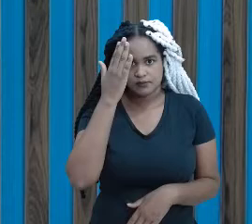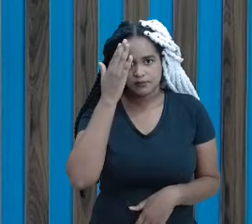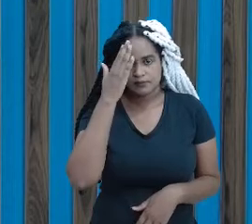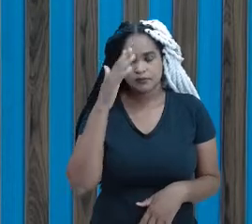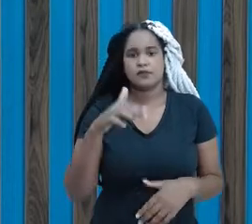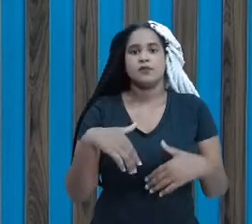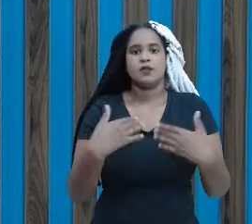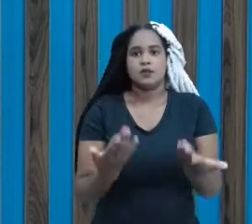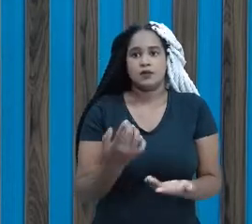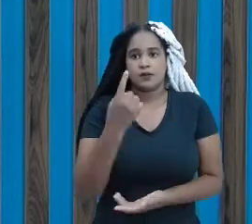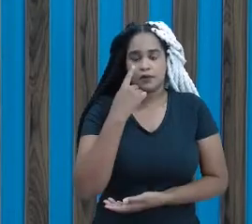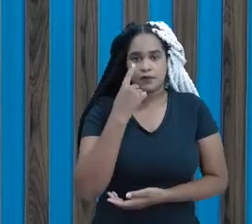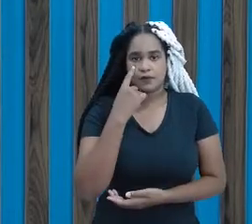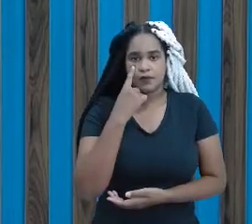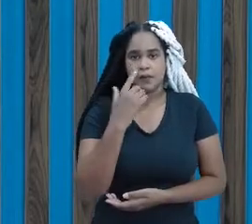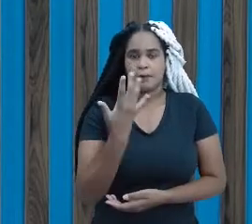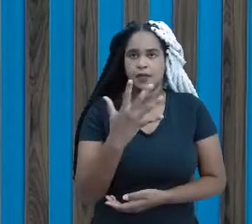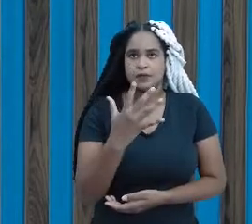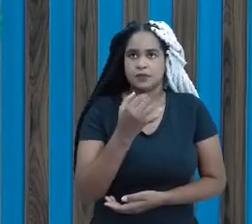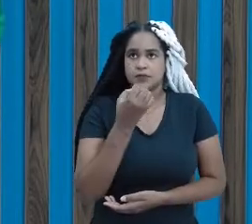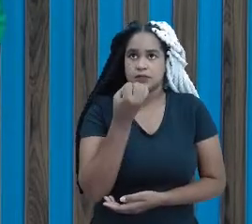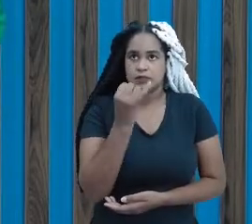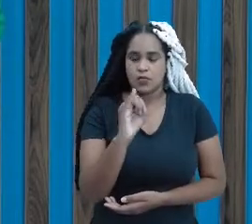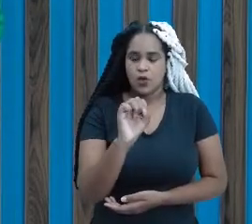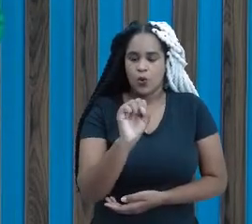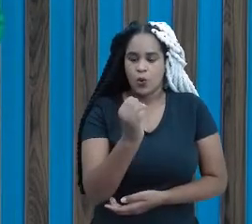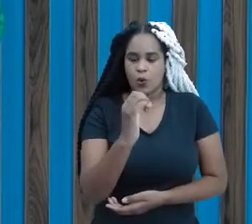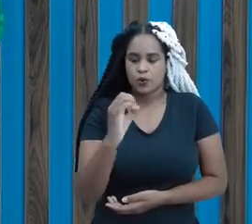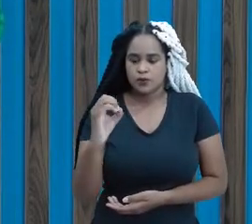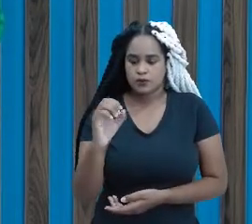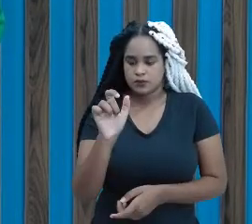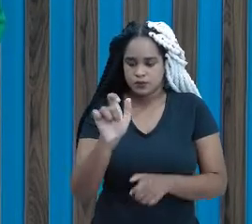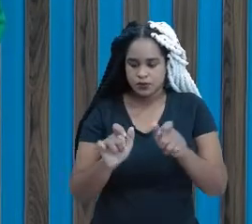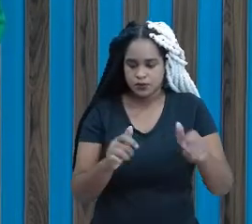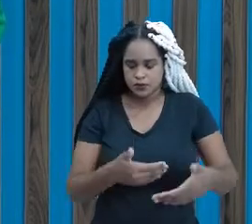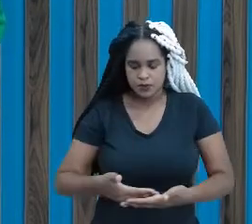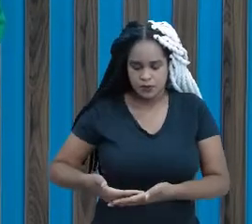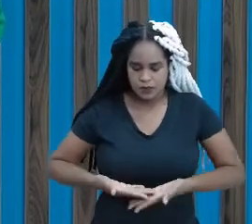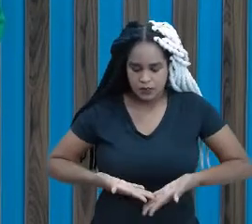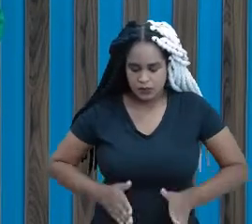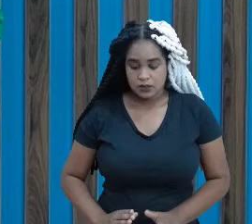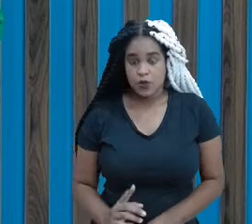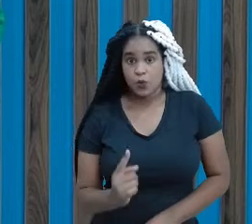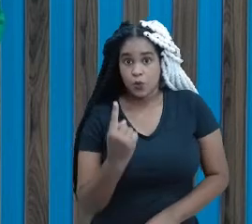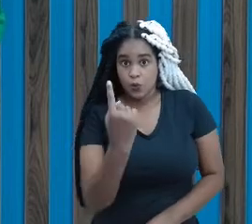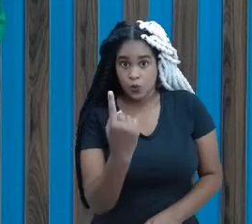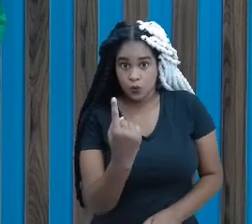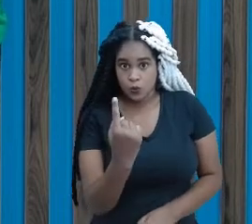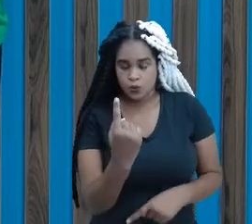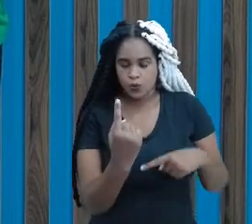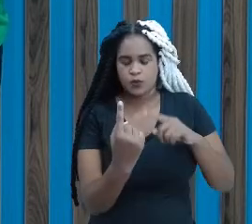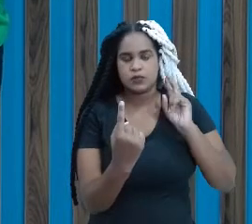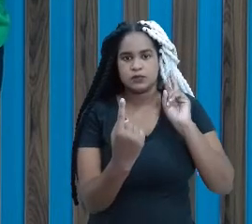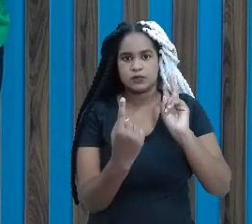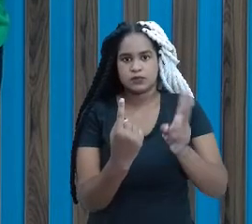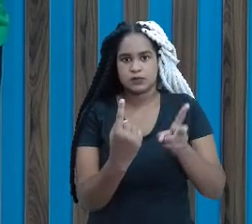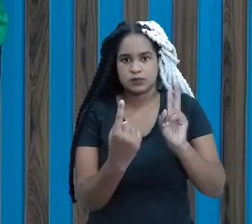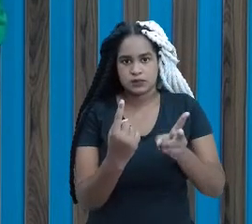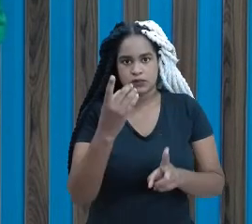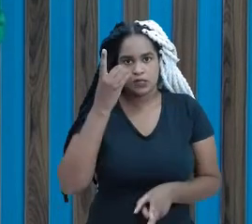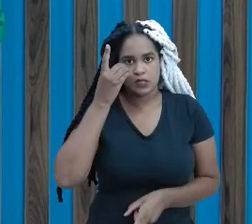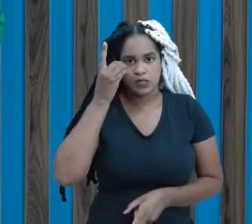a cada 800 nascimentos, um será, né, de um indivíduo